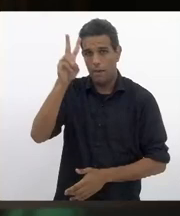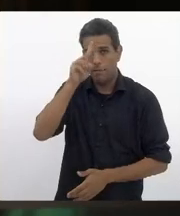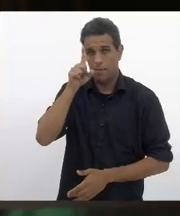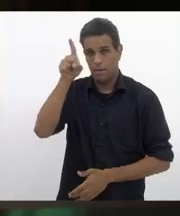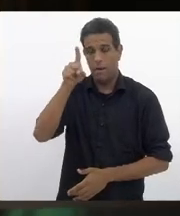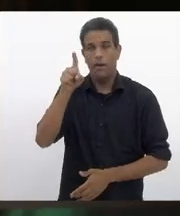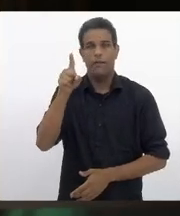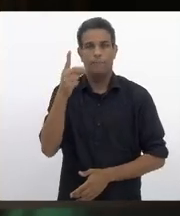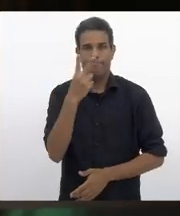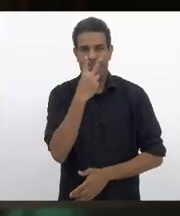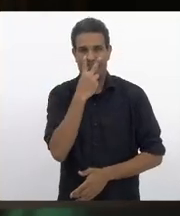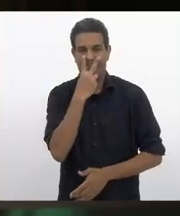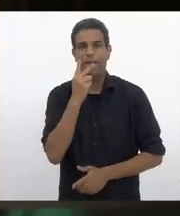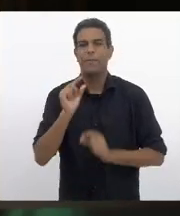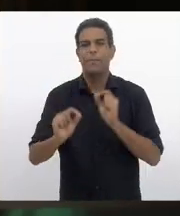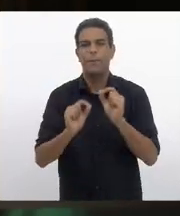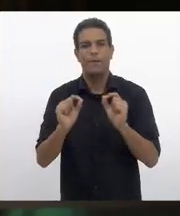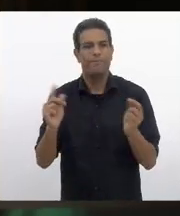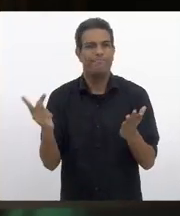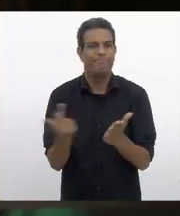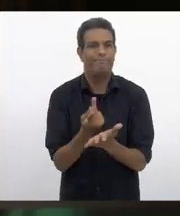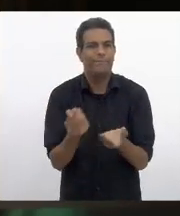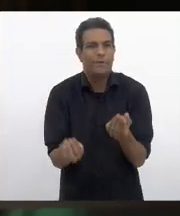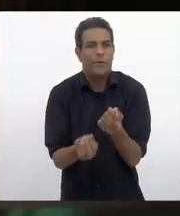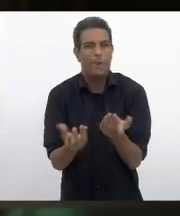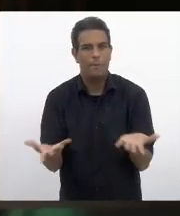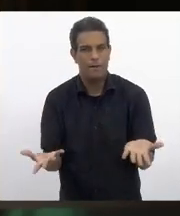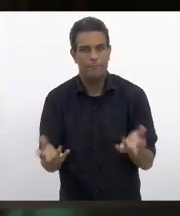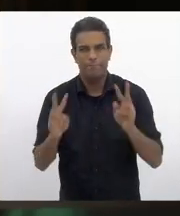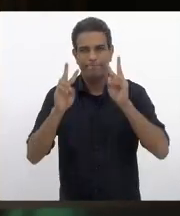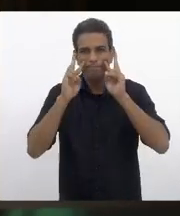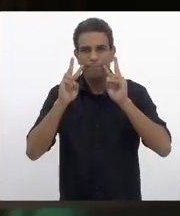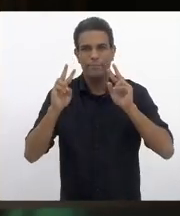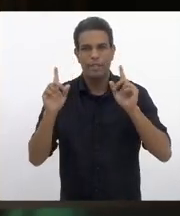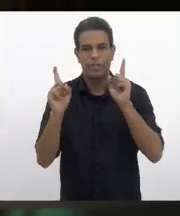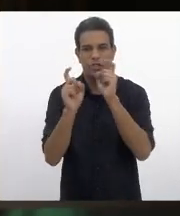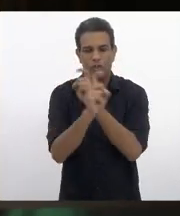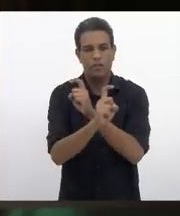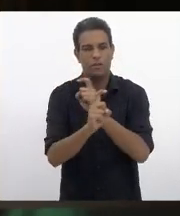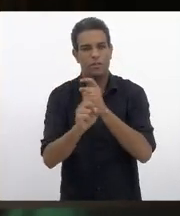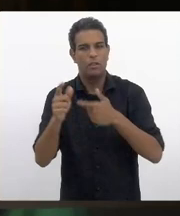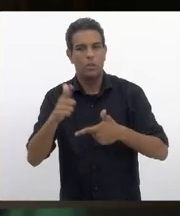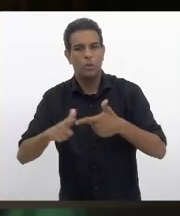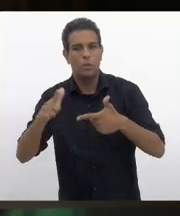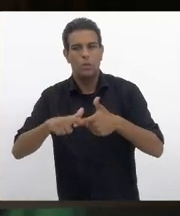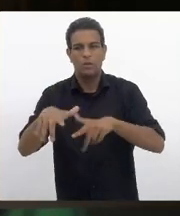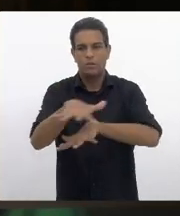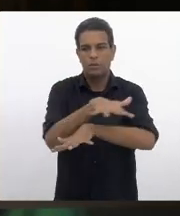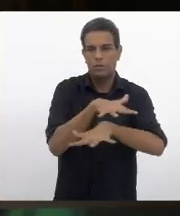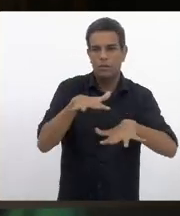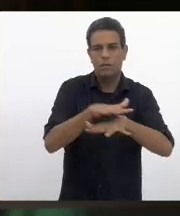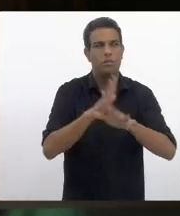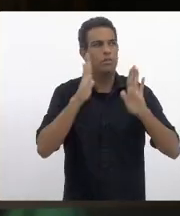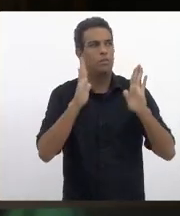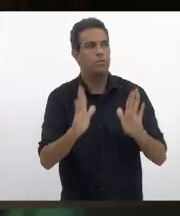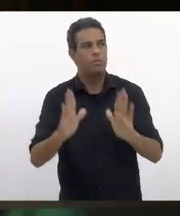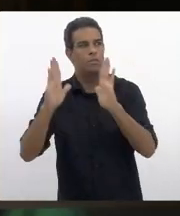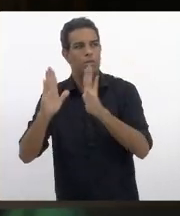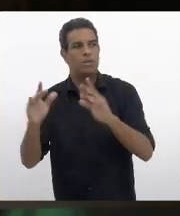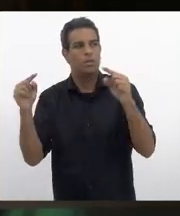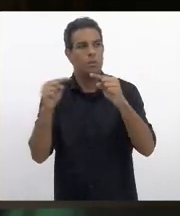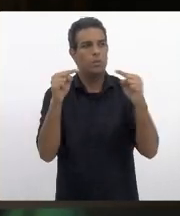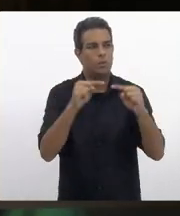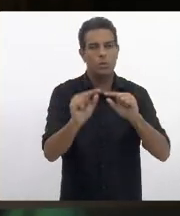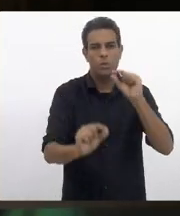Santo, o que virou o Espírito Santo naquele momento em que a polícia recuou. Imagine se fosse no Estado do Rio de Janeiro.